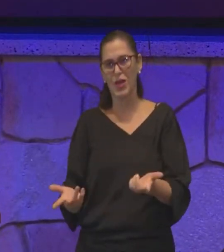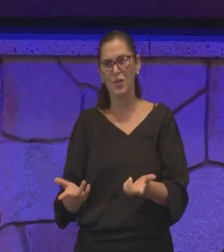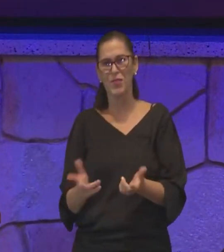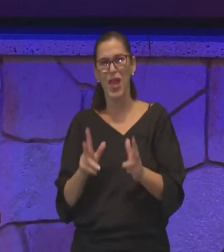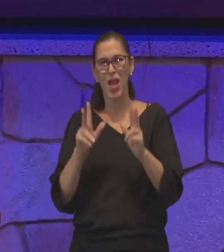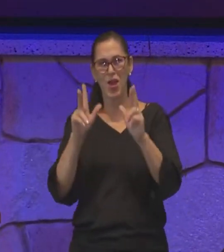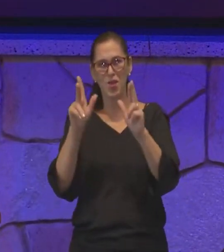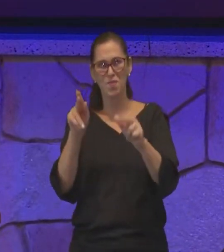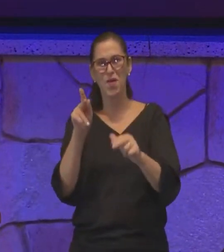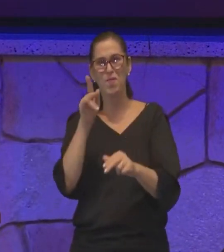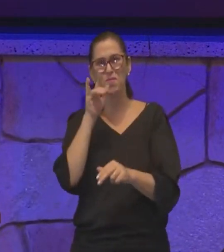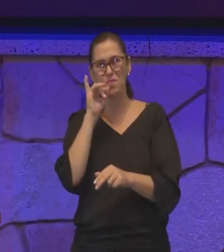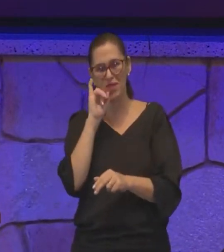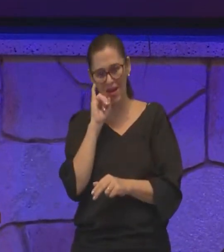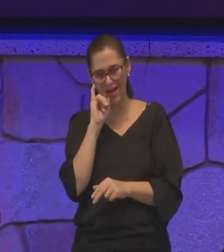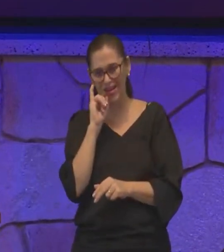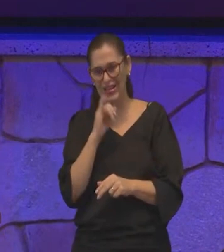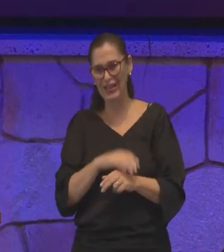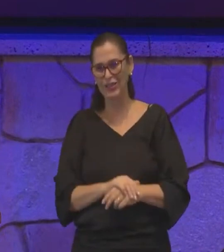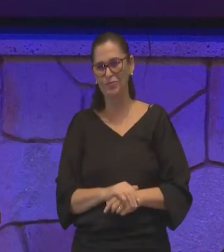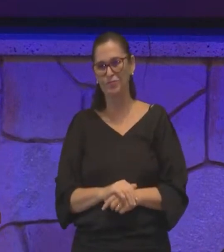pai considera,